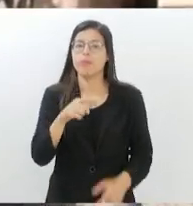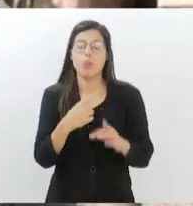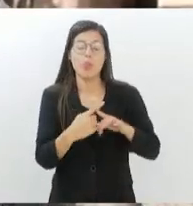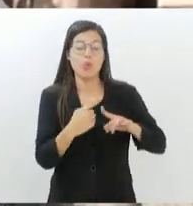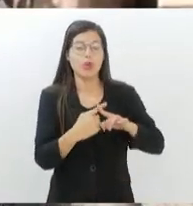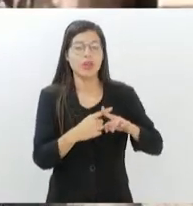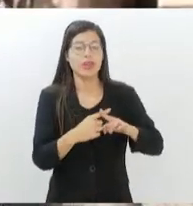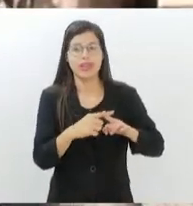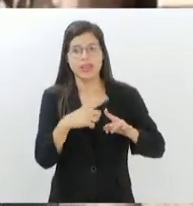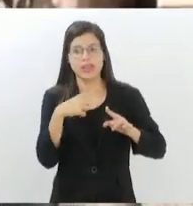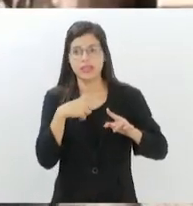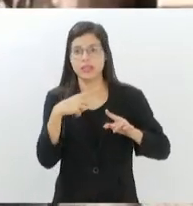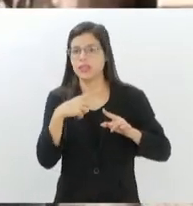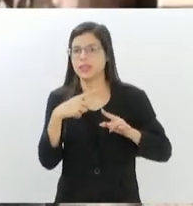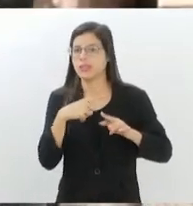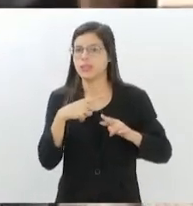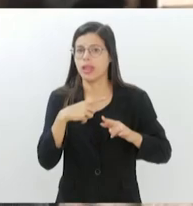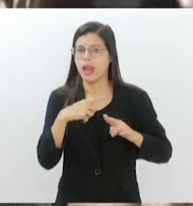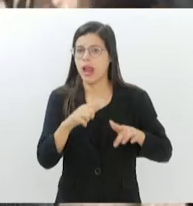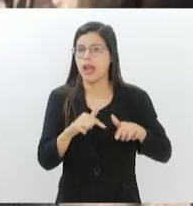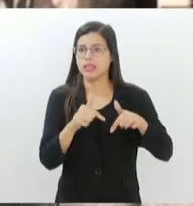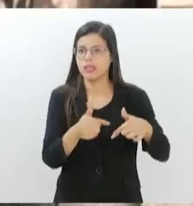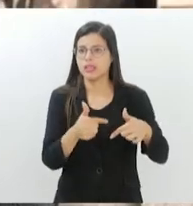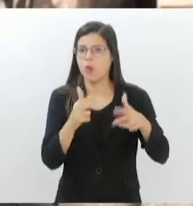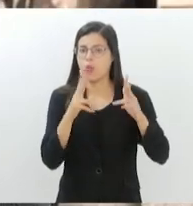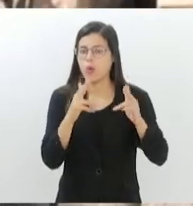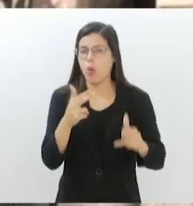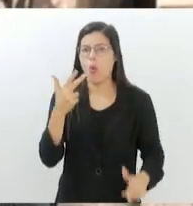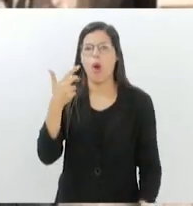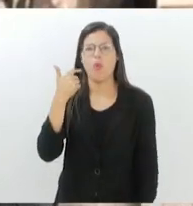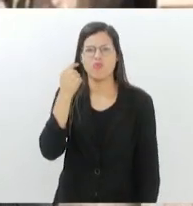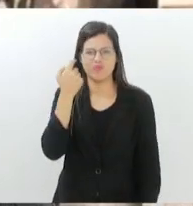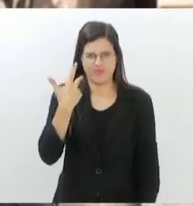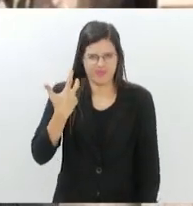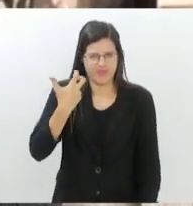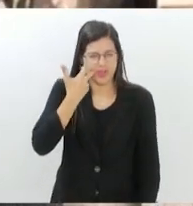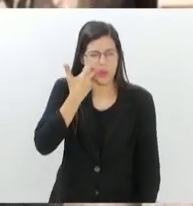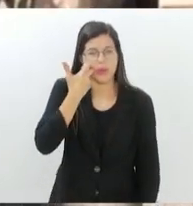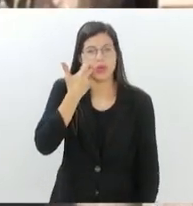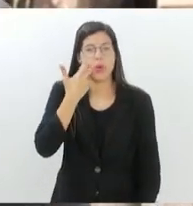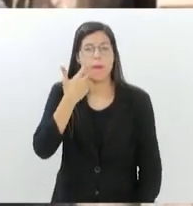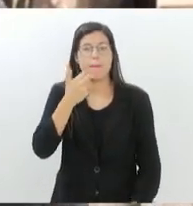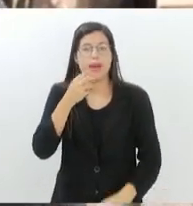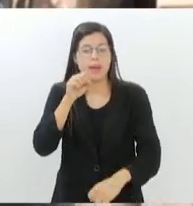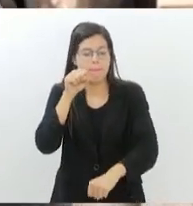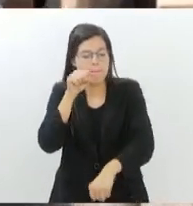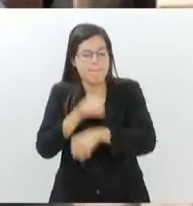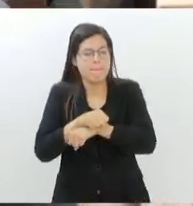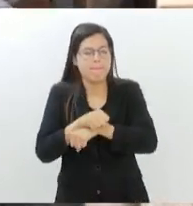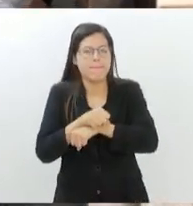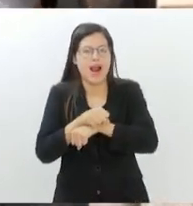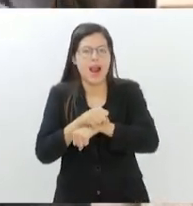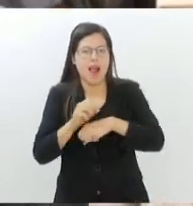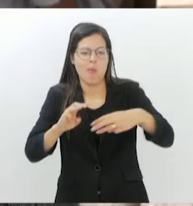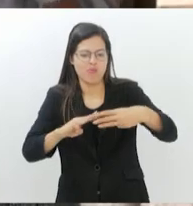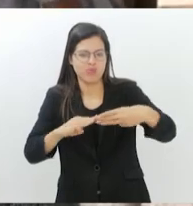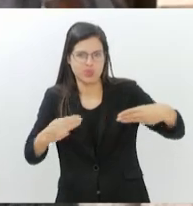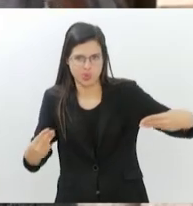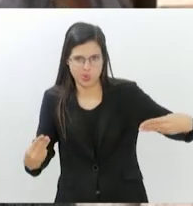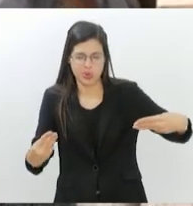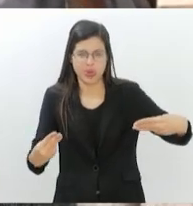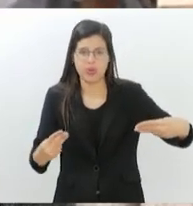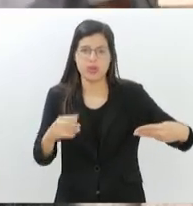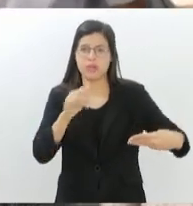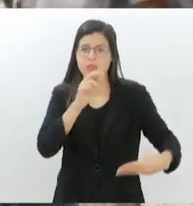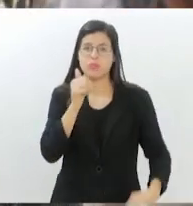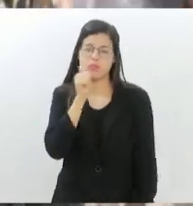efeito que faz quando aplicado no rosto, que é a paralisia da musculatura, entendeu? As mulheres usam muito